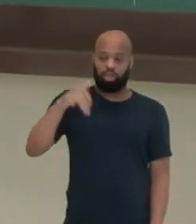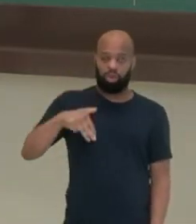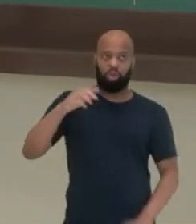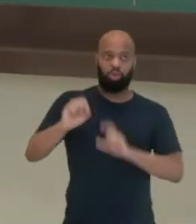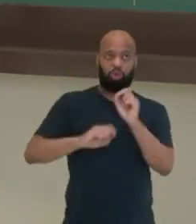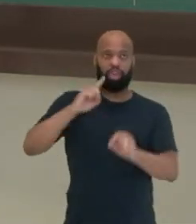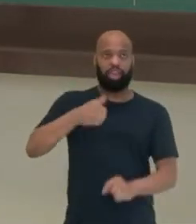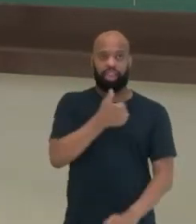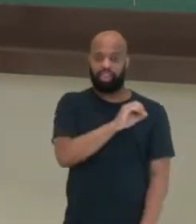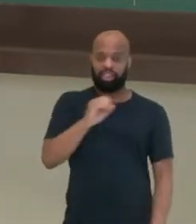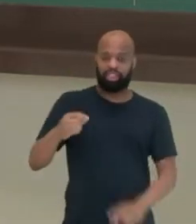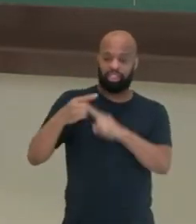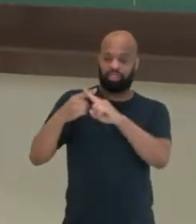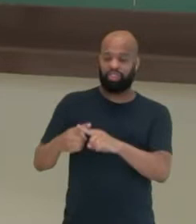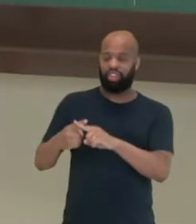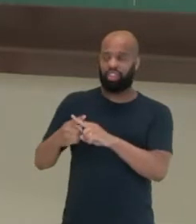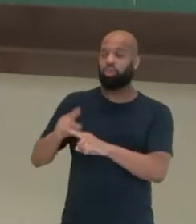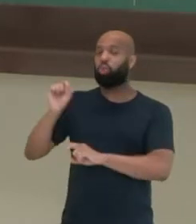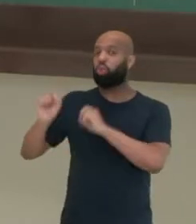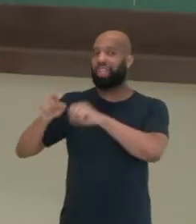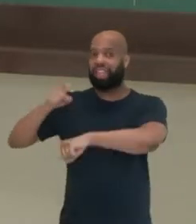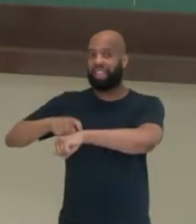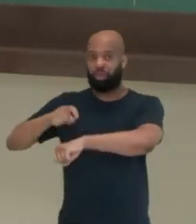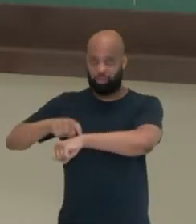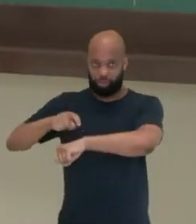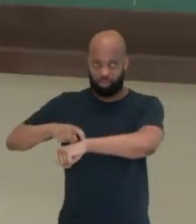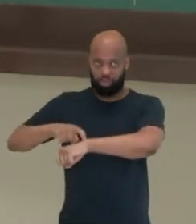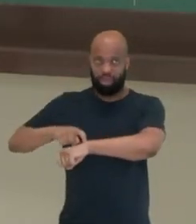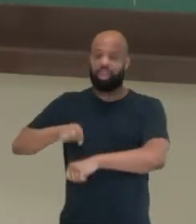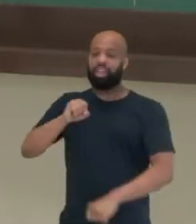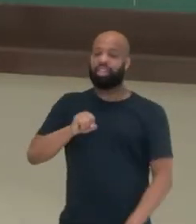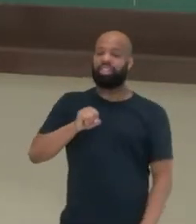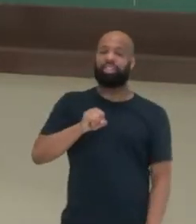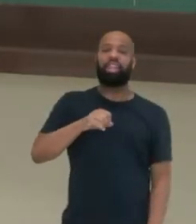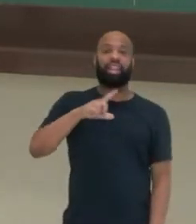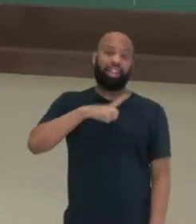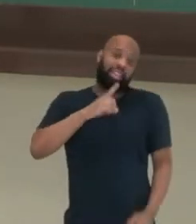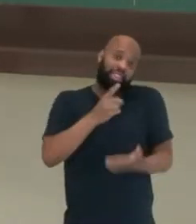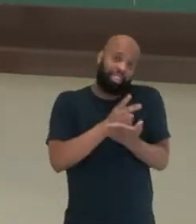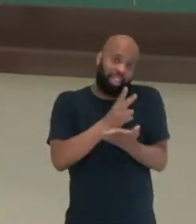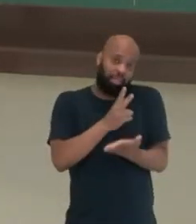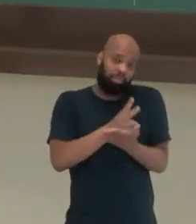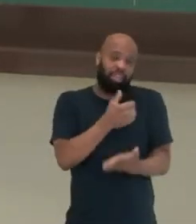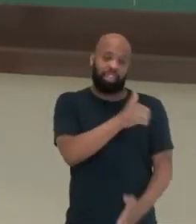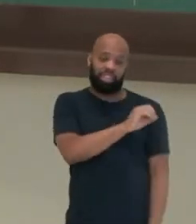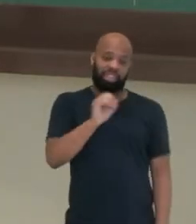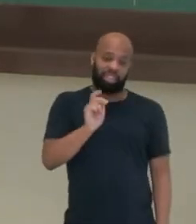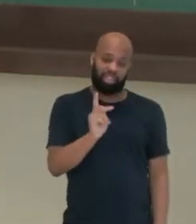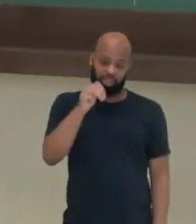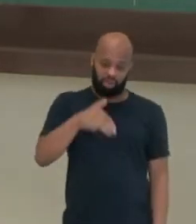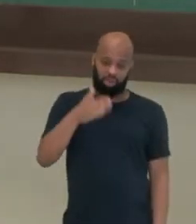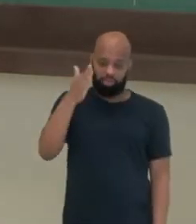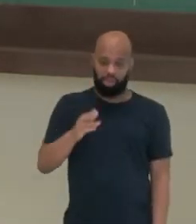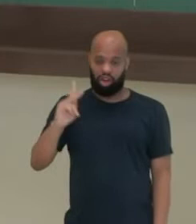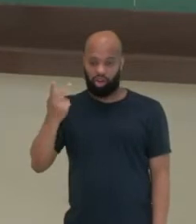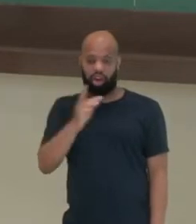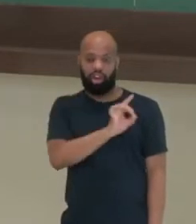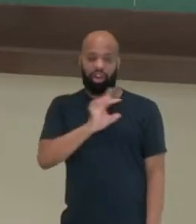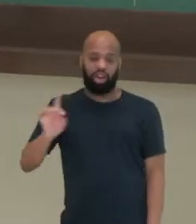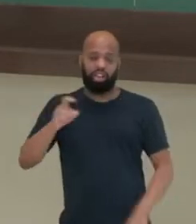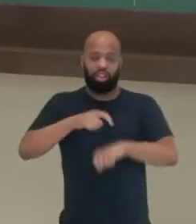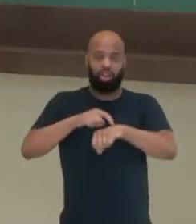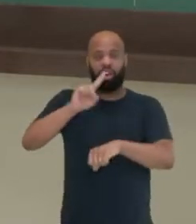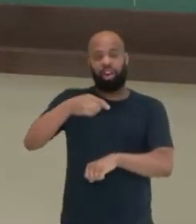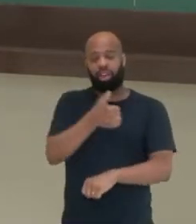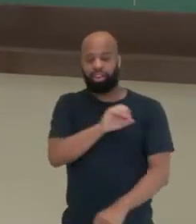100 vezes o tempo, ok? Se ele anda 100 km por hora, a cada hora vai andar 100. Então, claro que depende da quantidade de